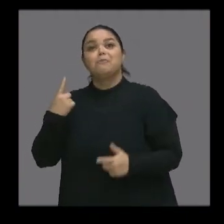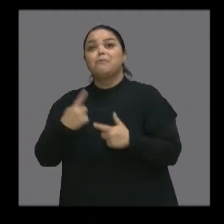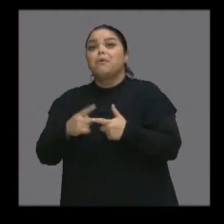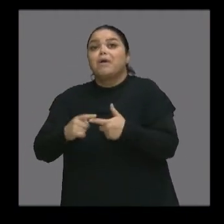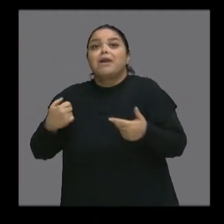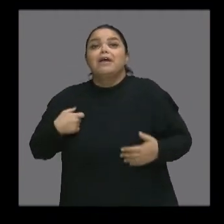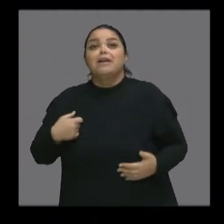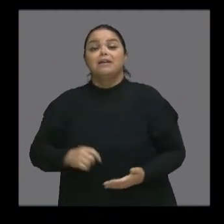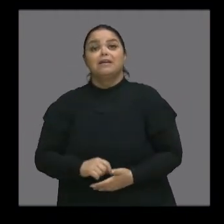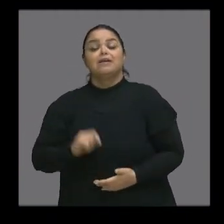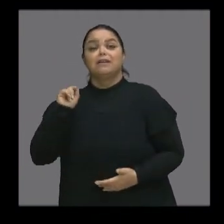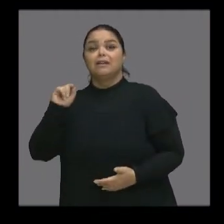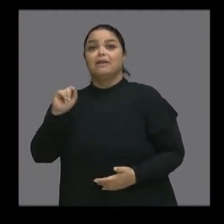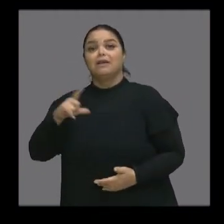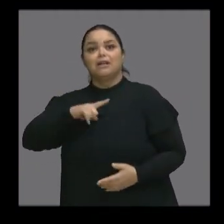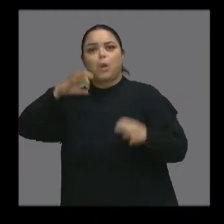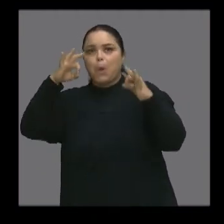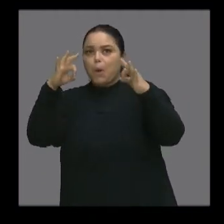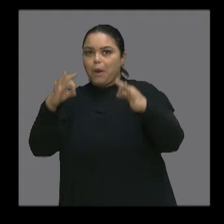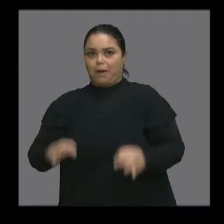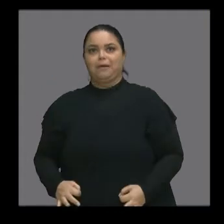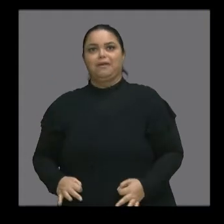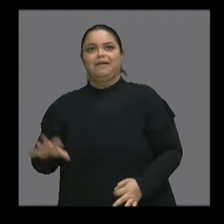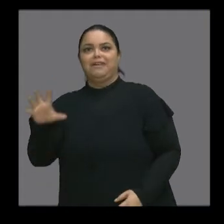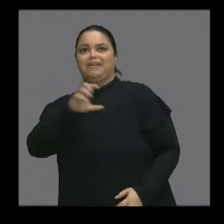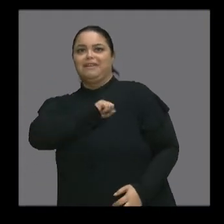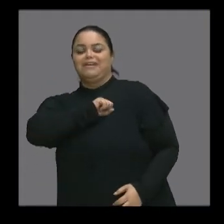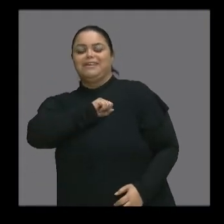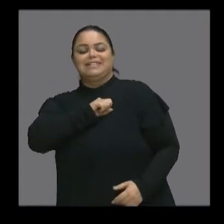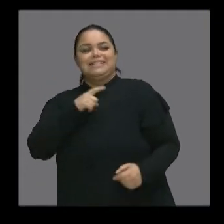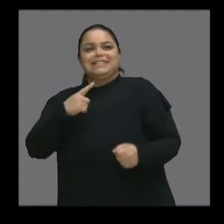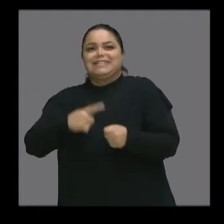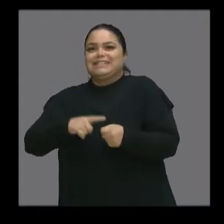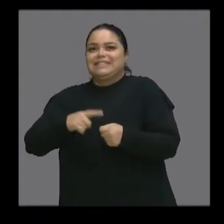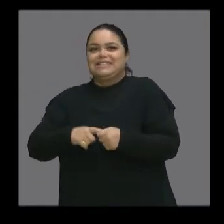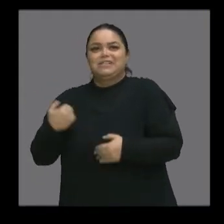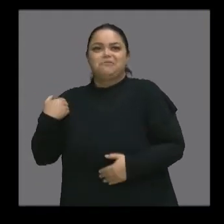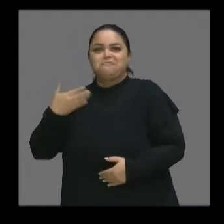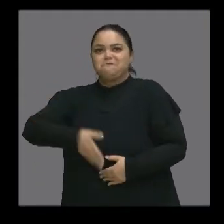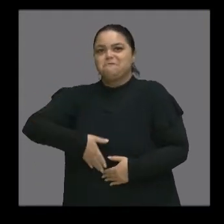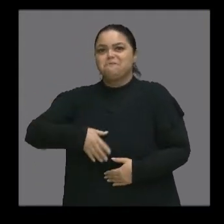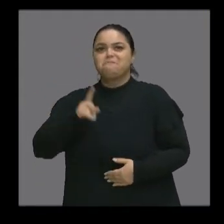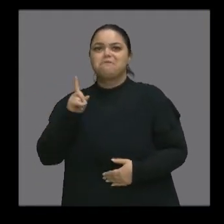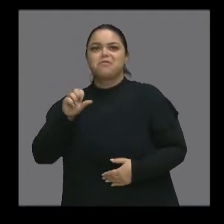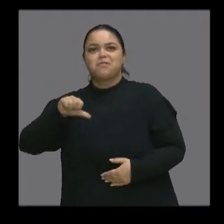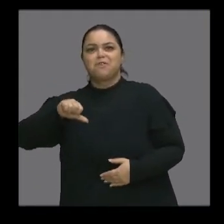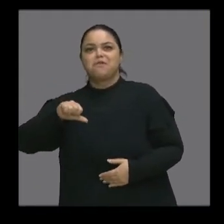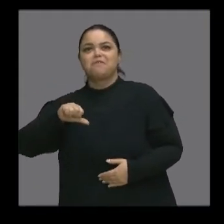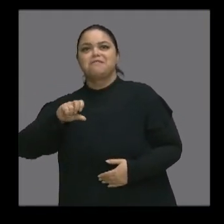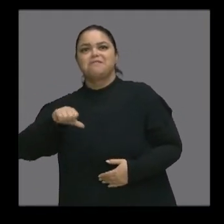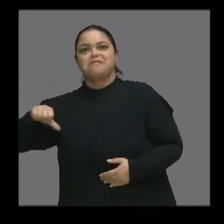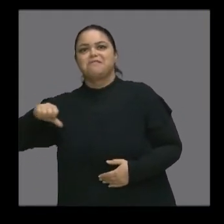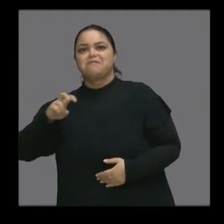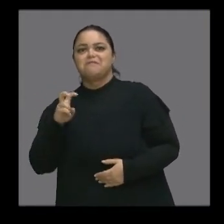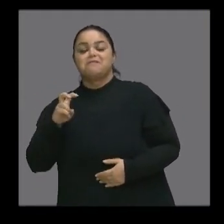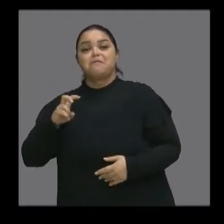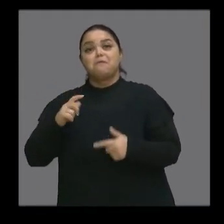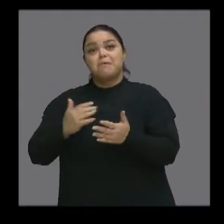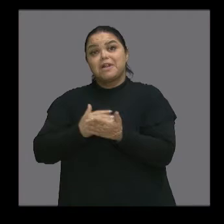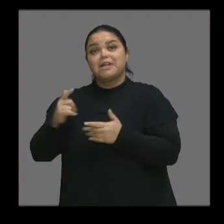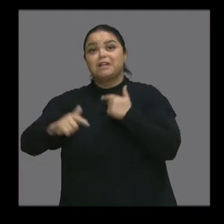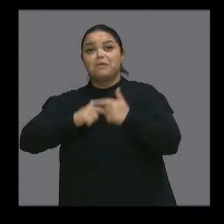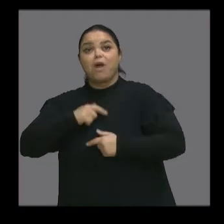que uma coisa eu tenho certeza, eu amo essa cidade, vim para cá em 1995, comecei a trabalhar na TV